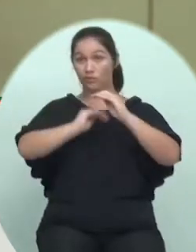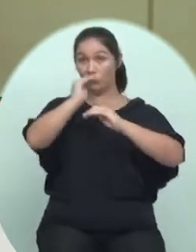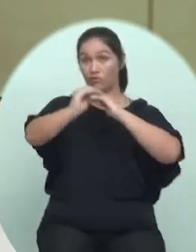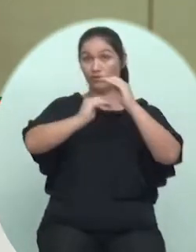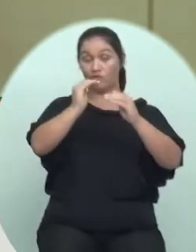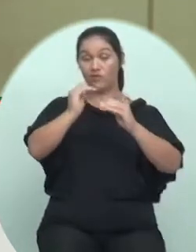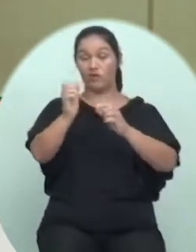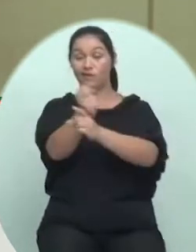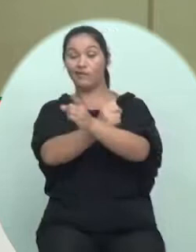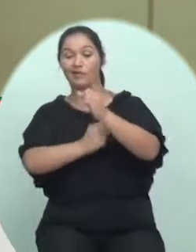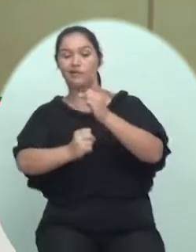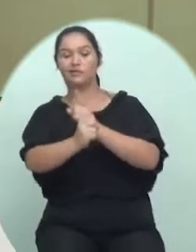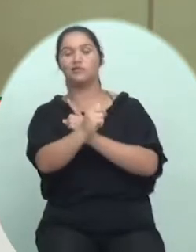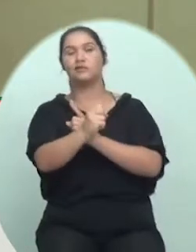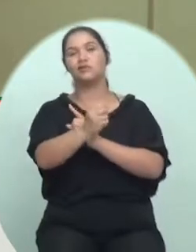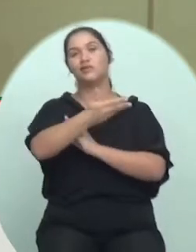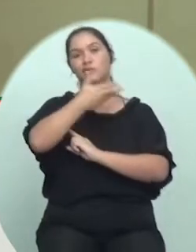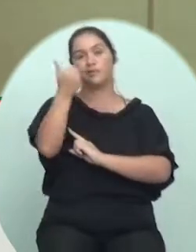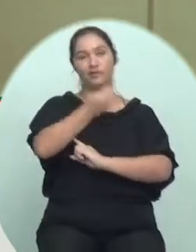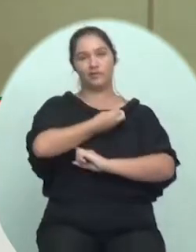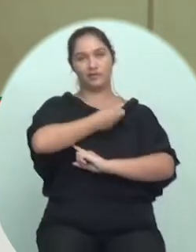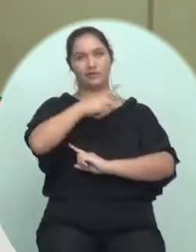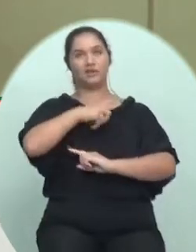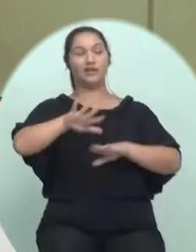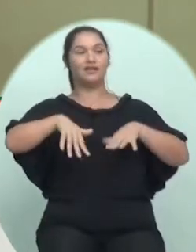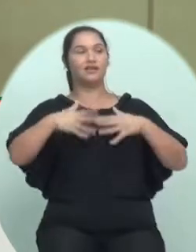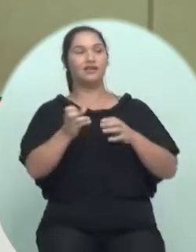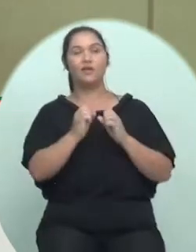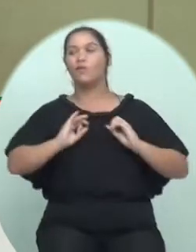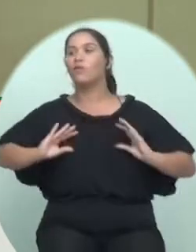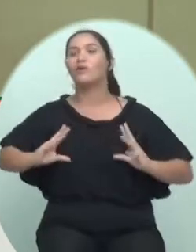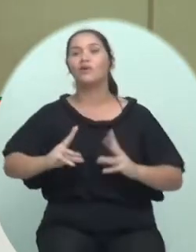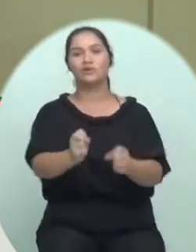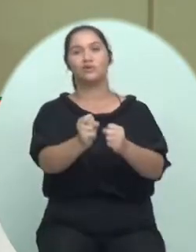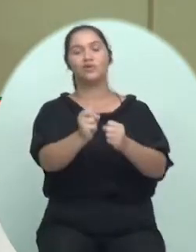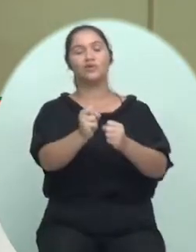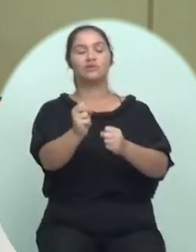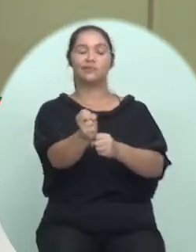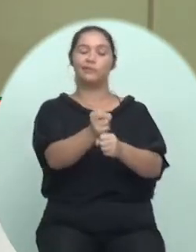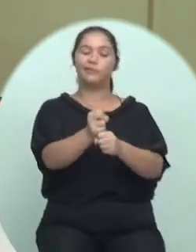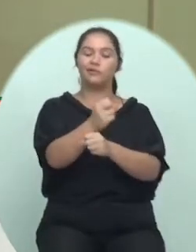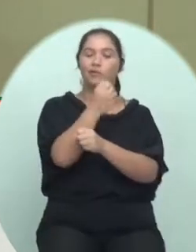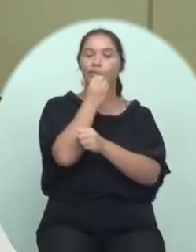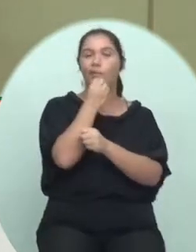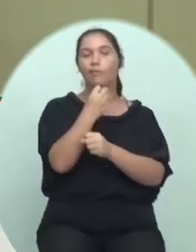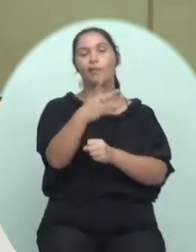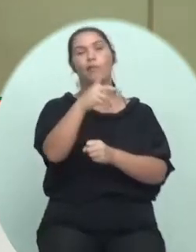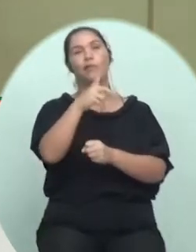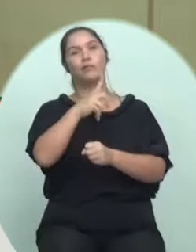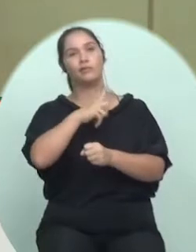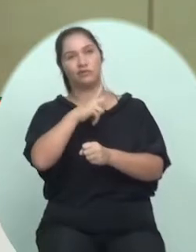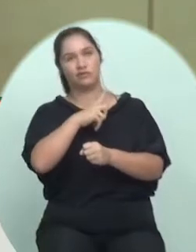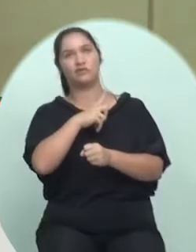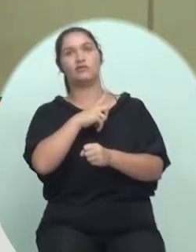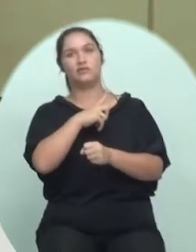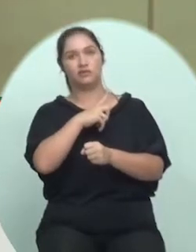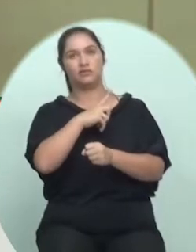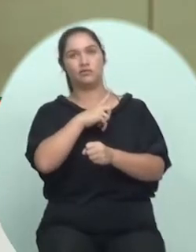nossa população. Então, que todos possamos ter um ano muito produtivo, de bons debates, de